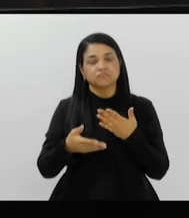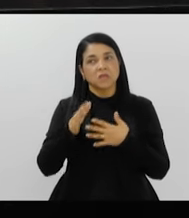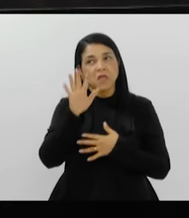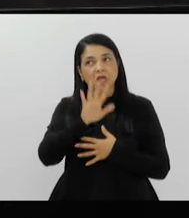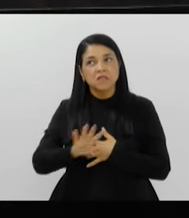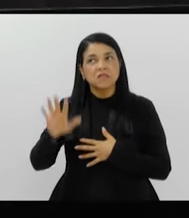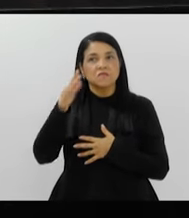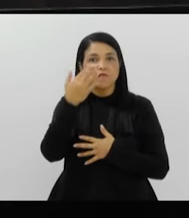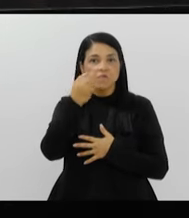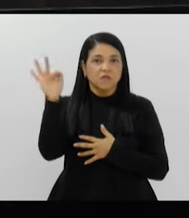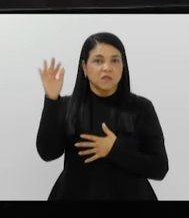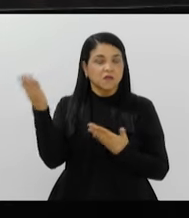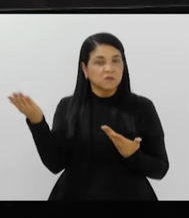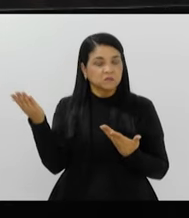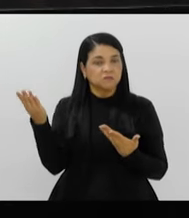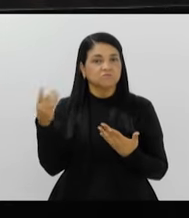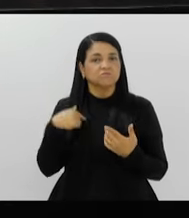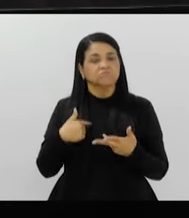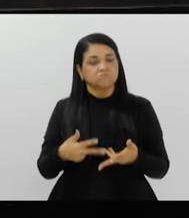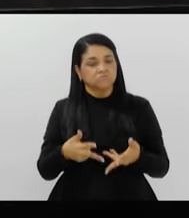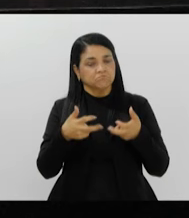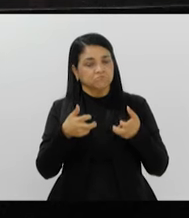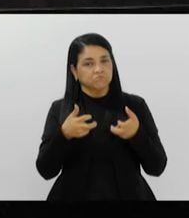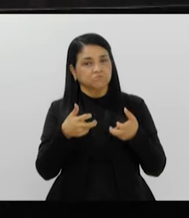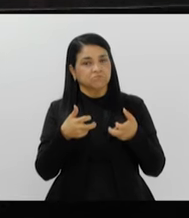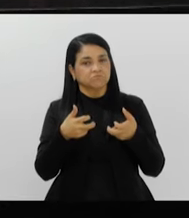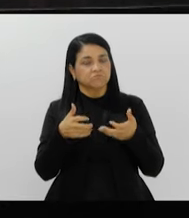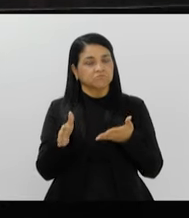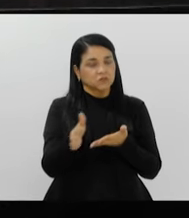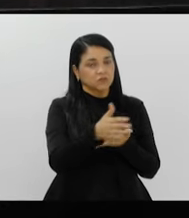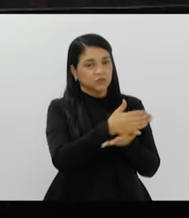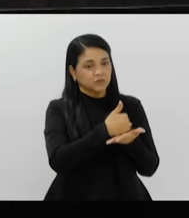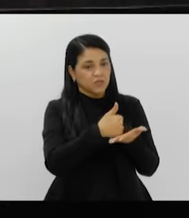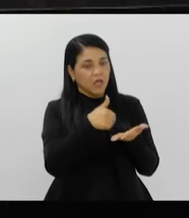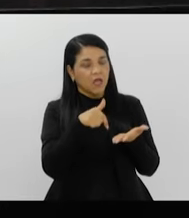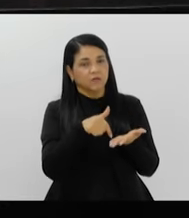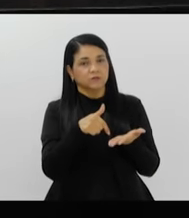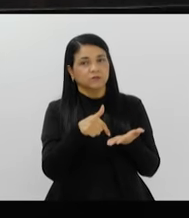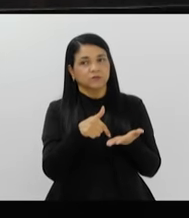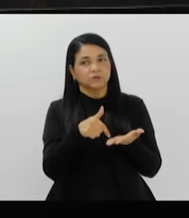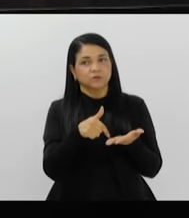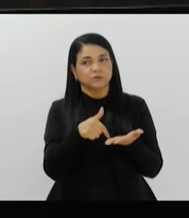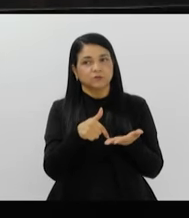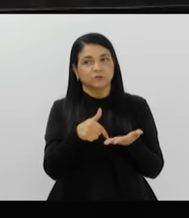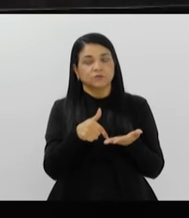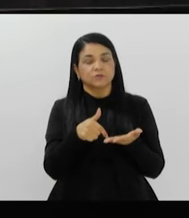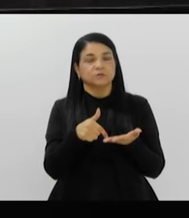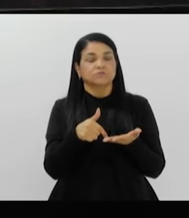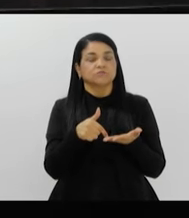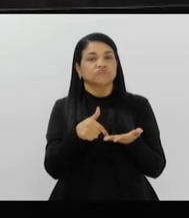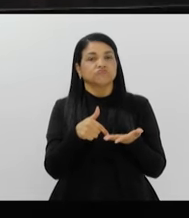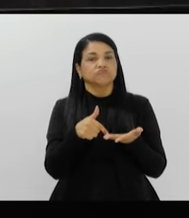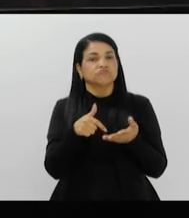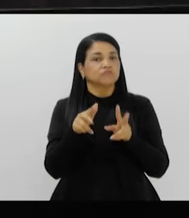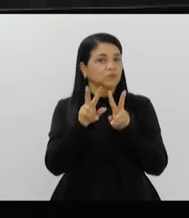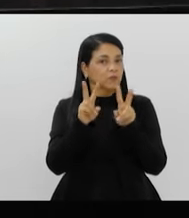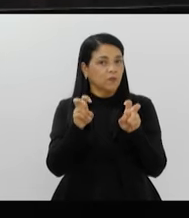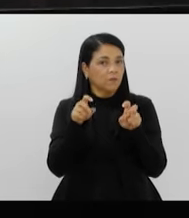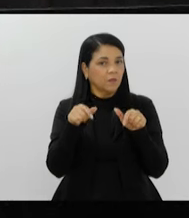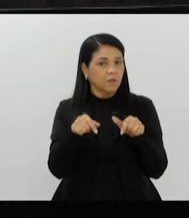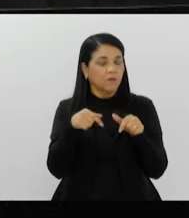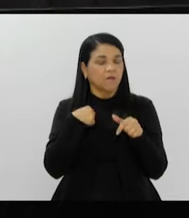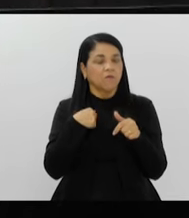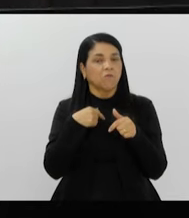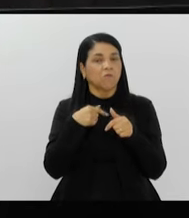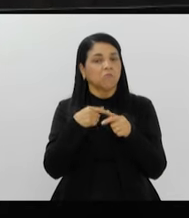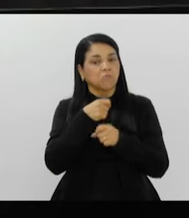federal. E vemos, né, pelos dados trazidos aqui, né, nesse tema, que está previsto